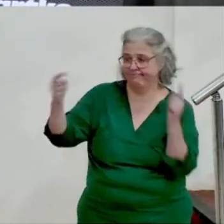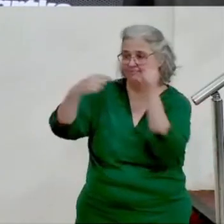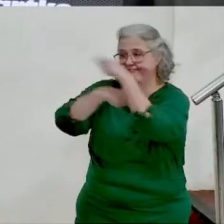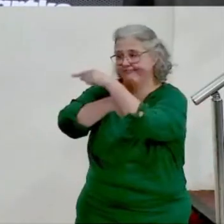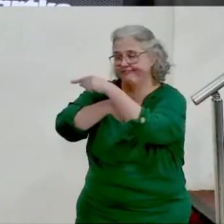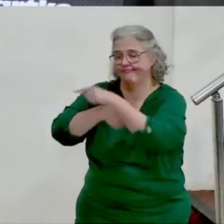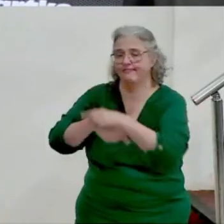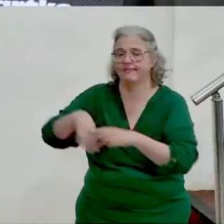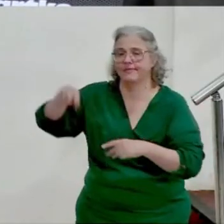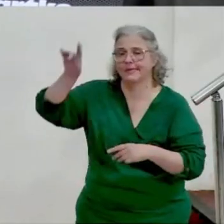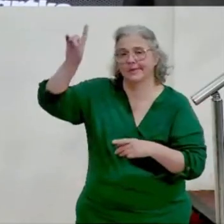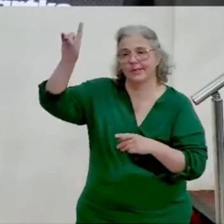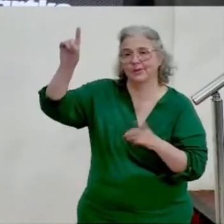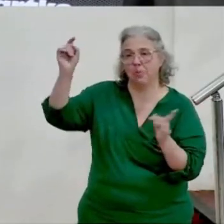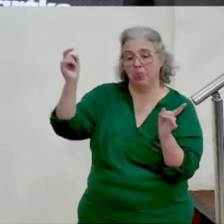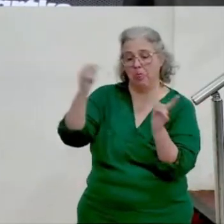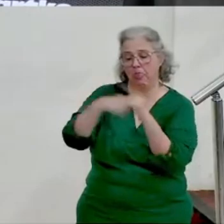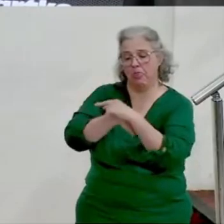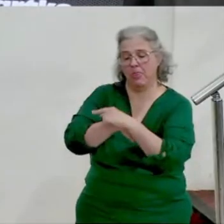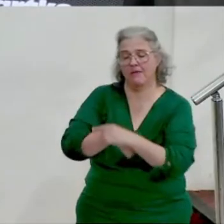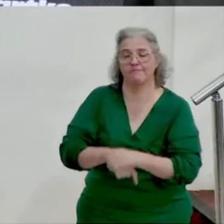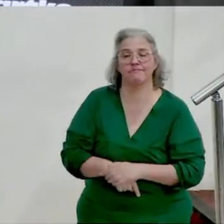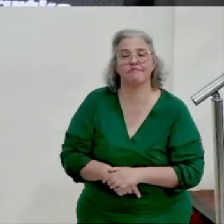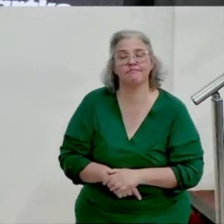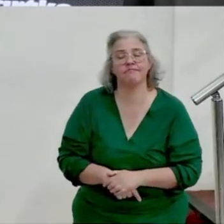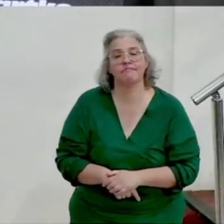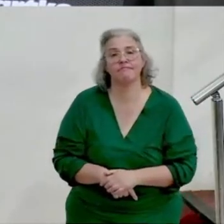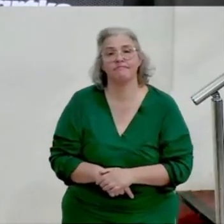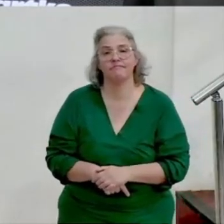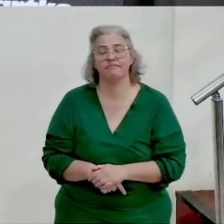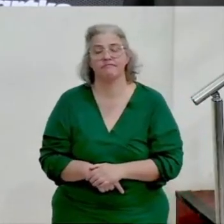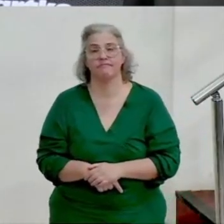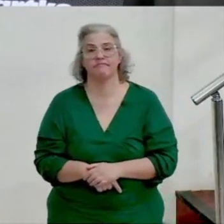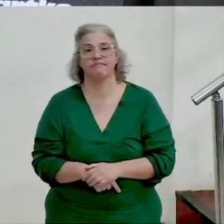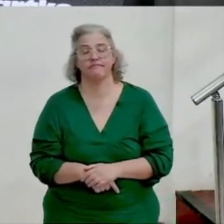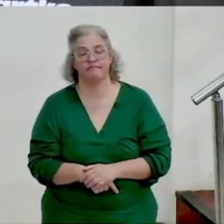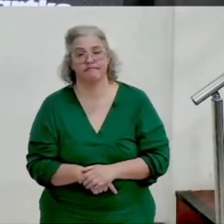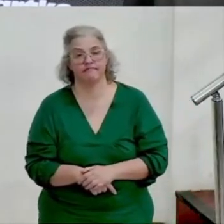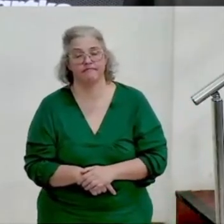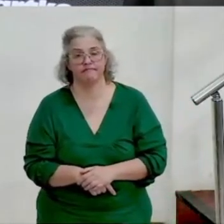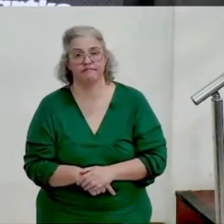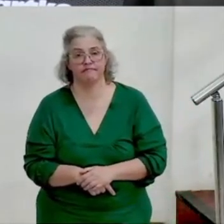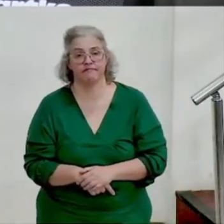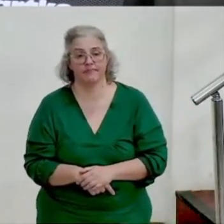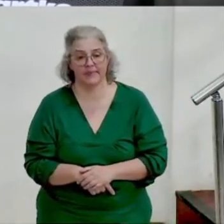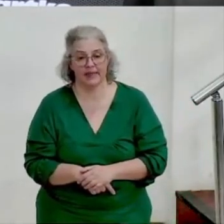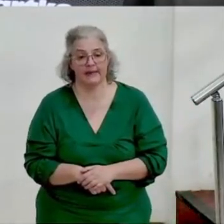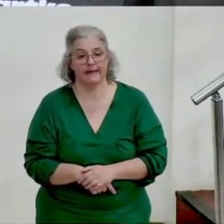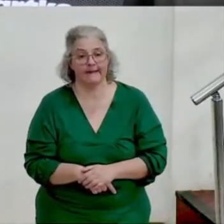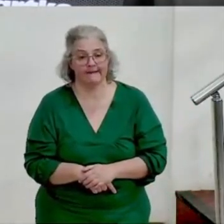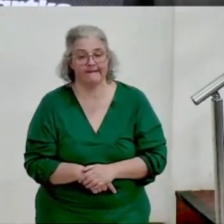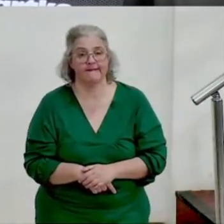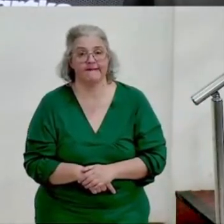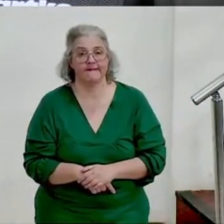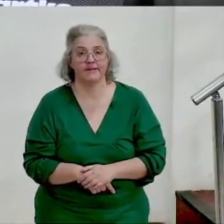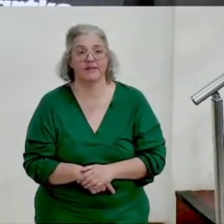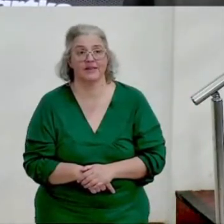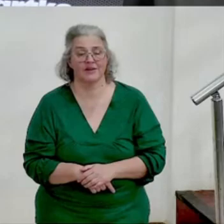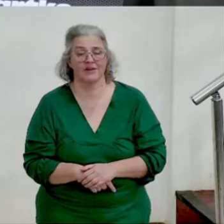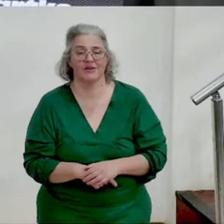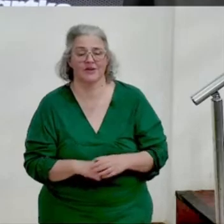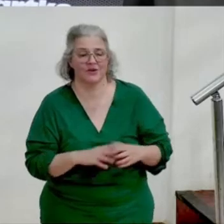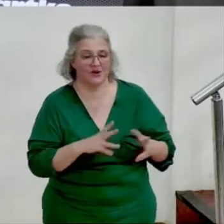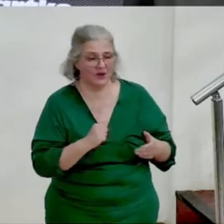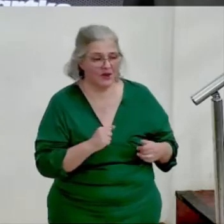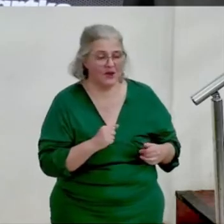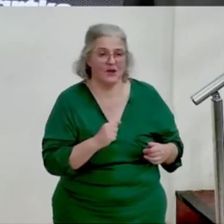Deus não é como os juízes deste mundo que são comprados por suborno ou que torcem o direito a seu bel prazer. Ele